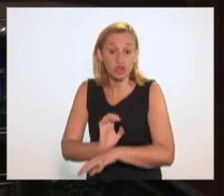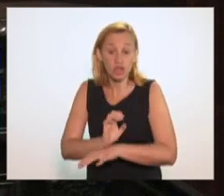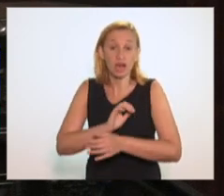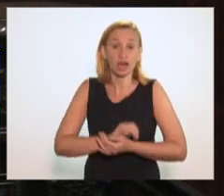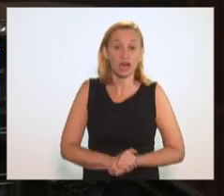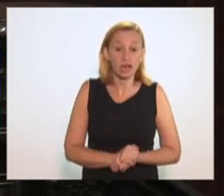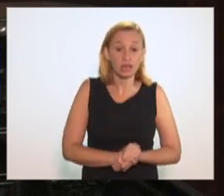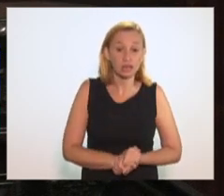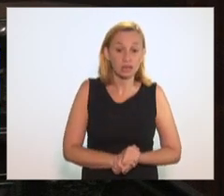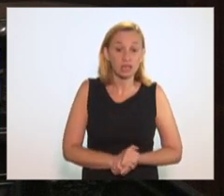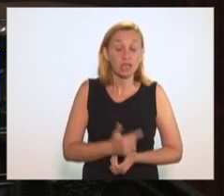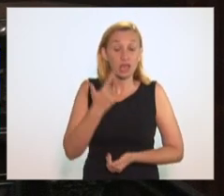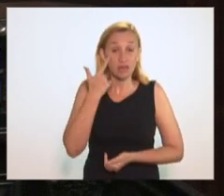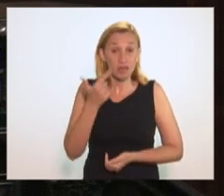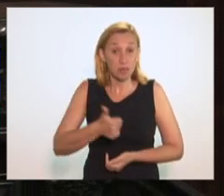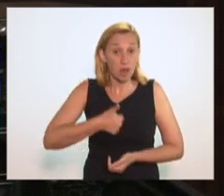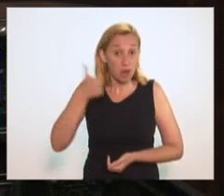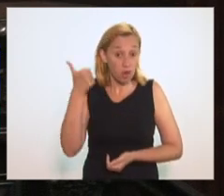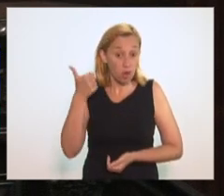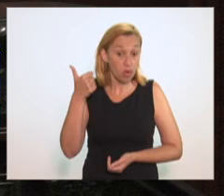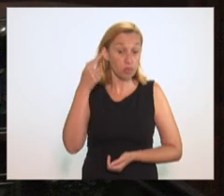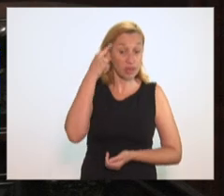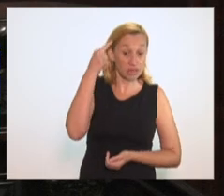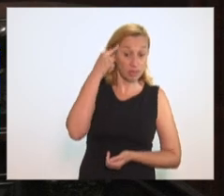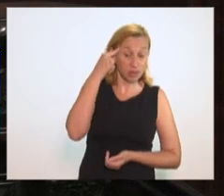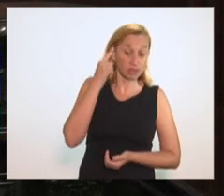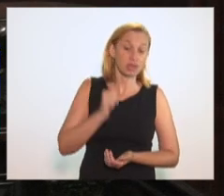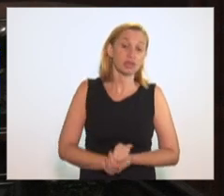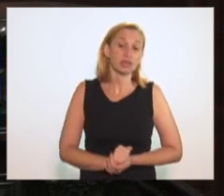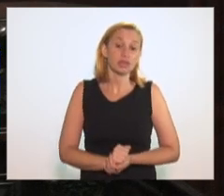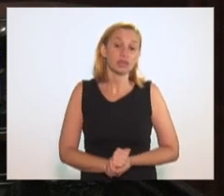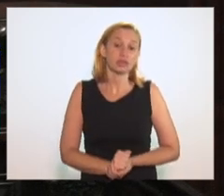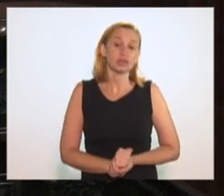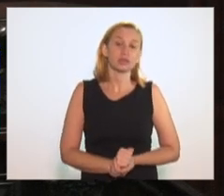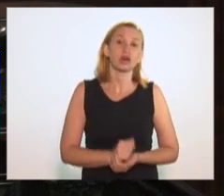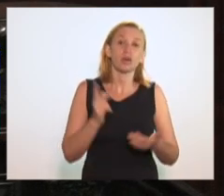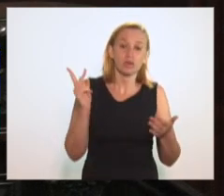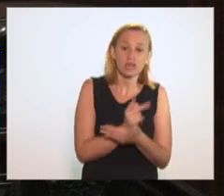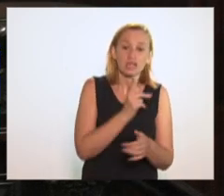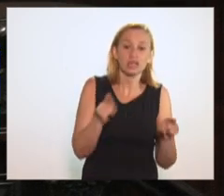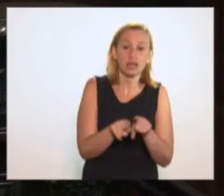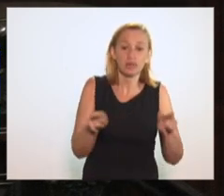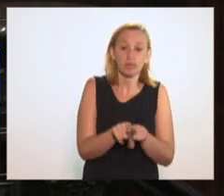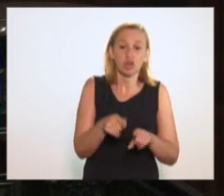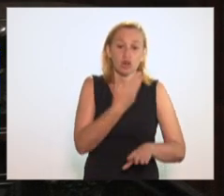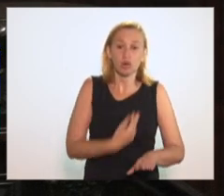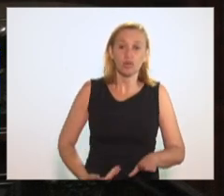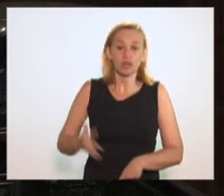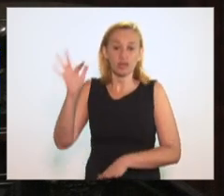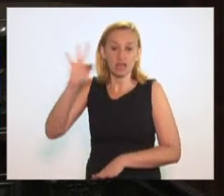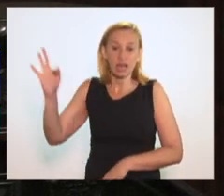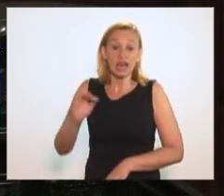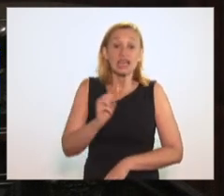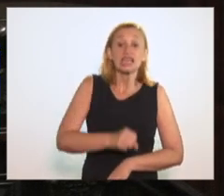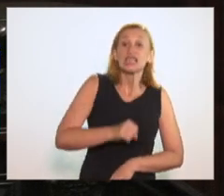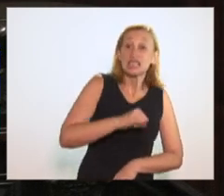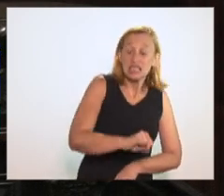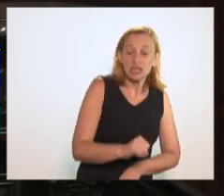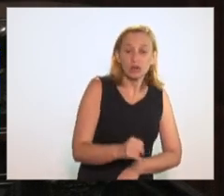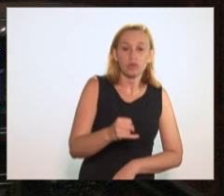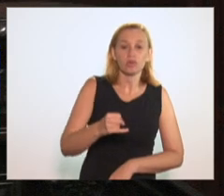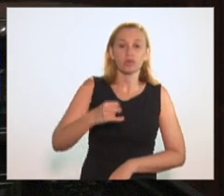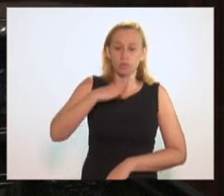rever a sua posição. Mas está acontecendo igual com o governo federal. Se o Bolsonaro tivesse comprado vacina no ano passado,